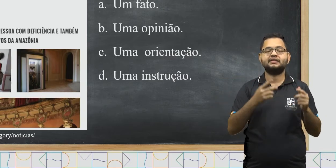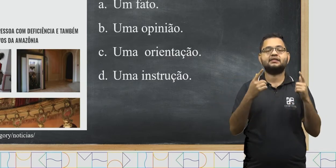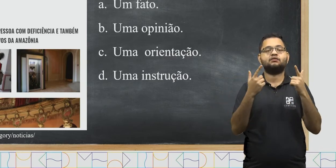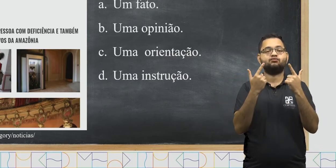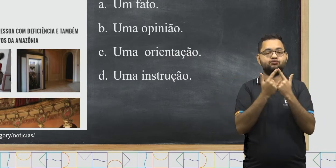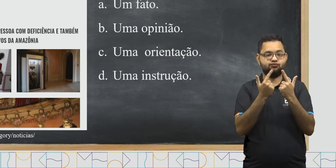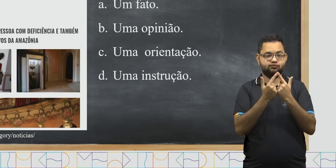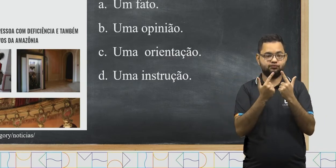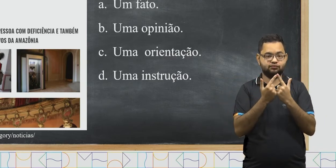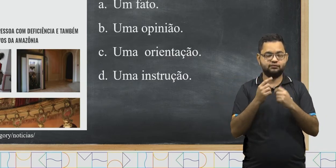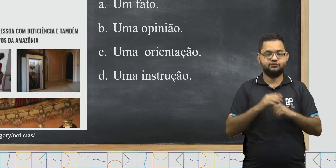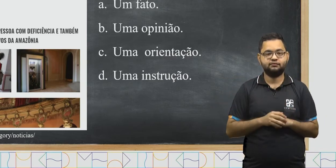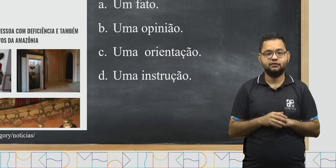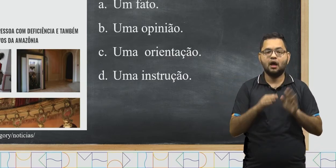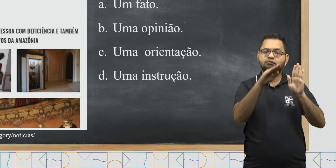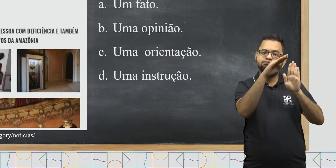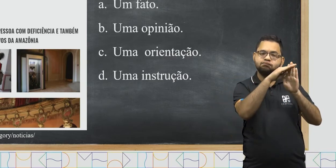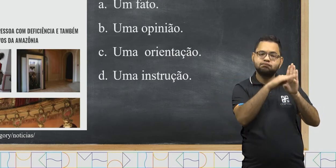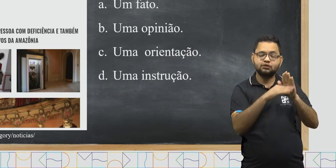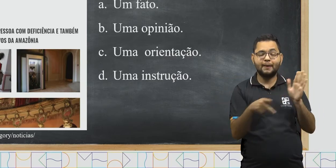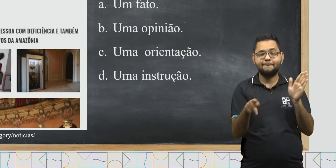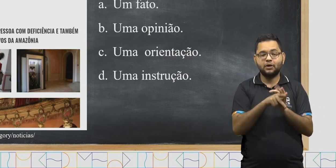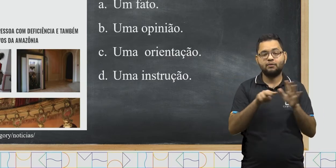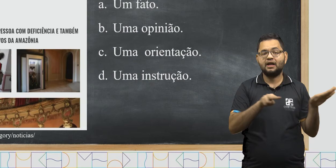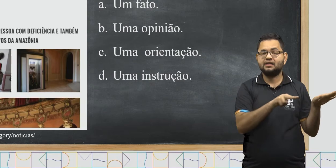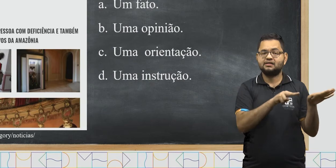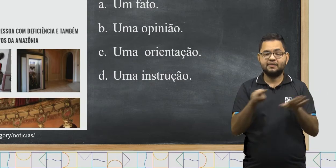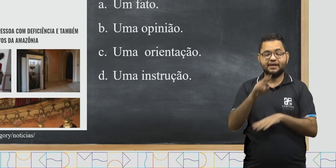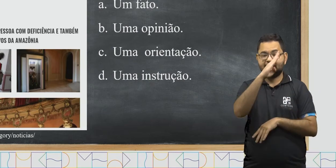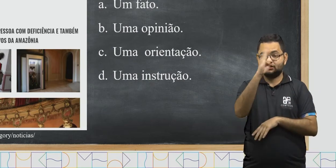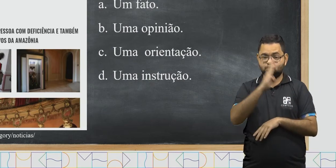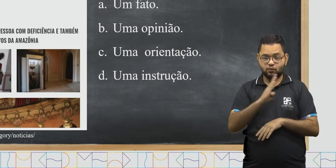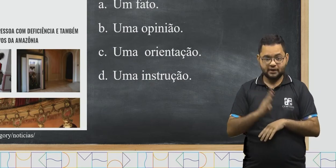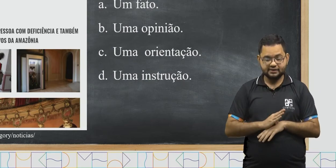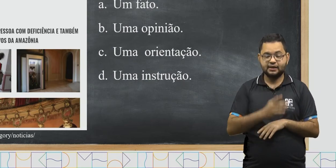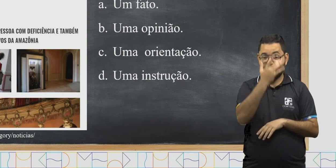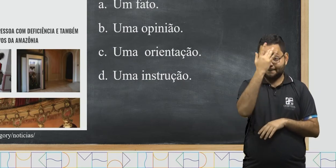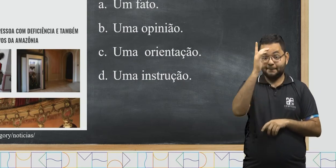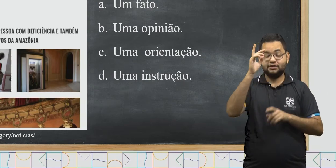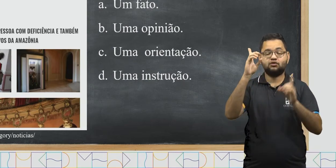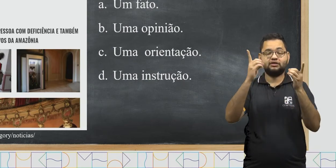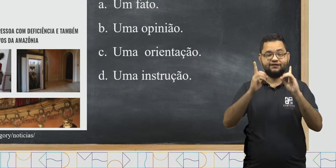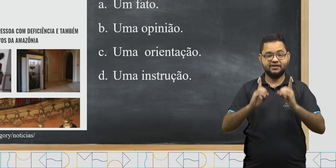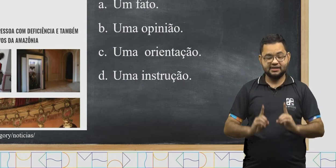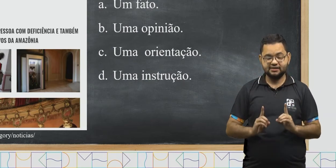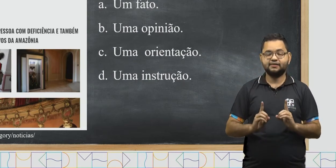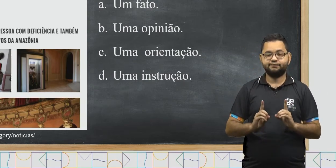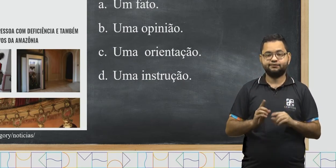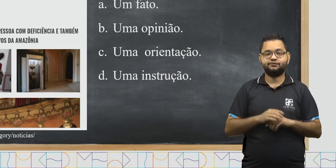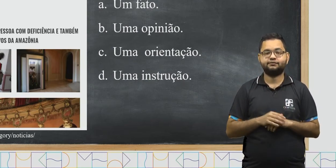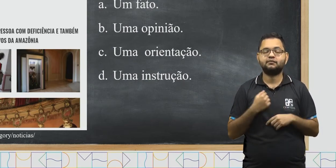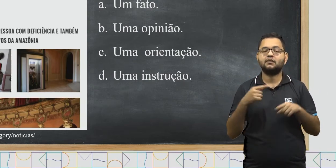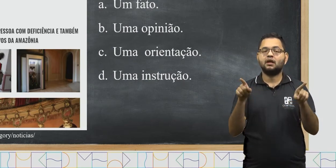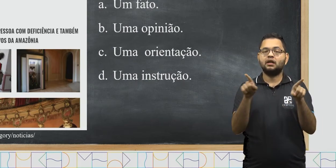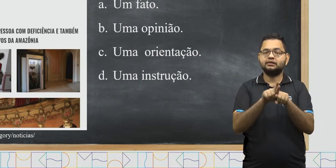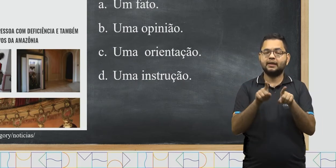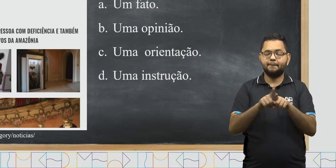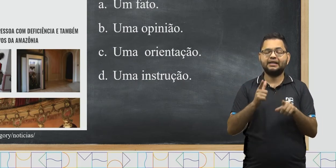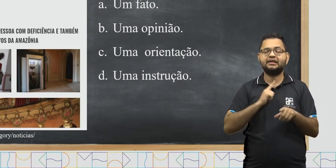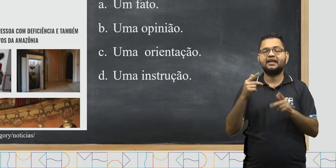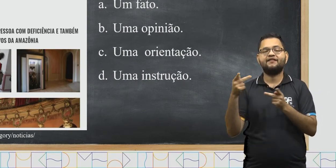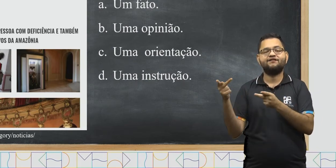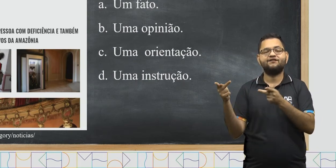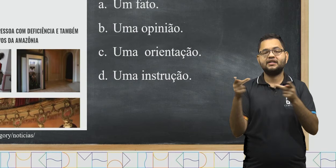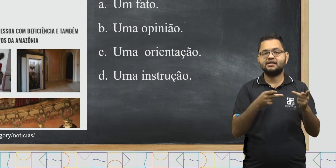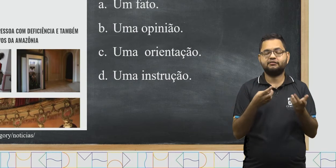deficiência visitam o Teatro Amazonas. Programação faz parte da Semana Nacional da Pessoa com Deficiência